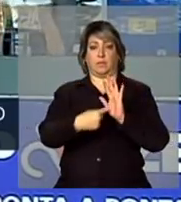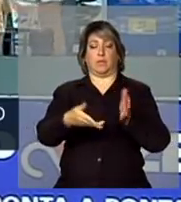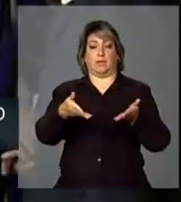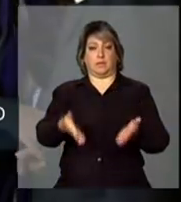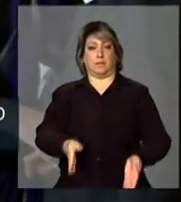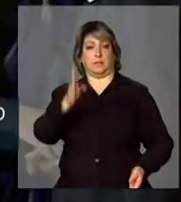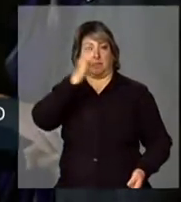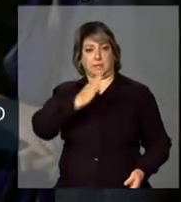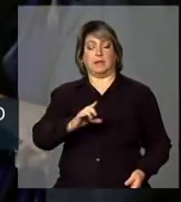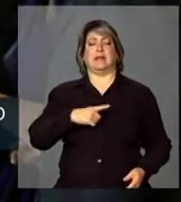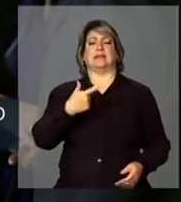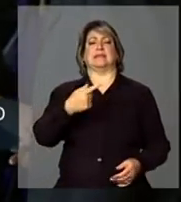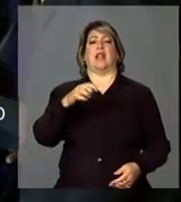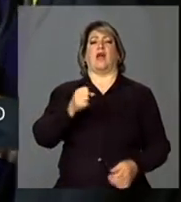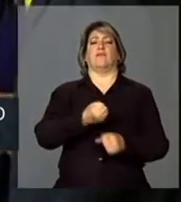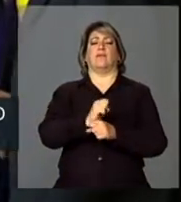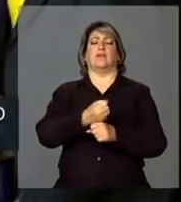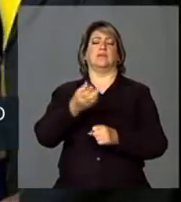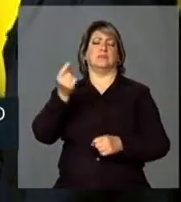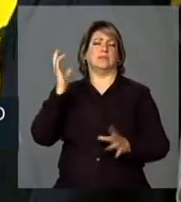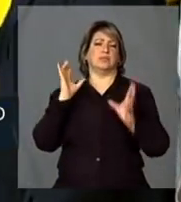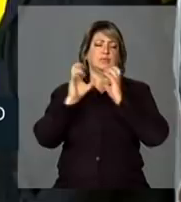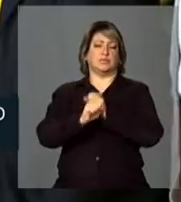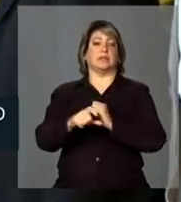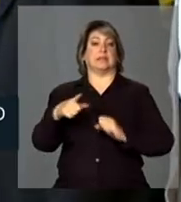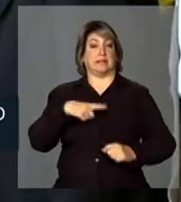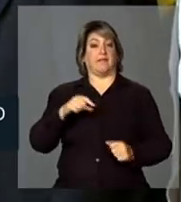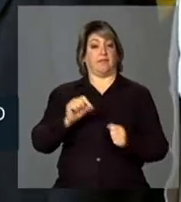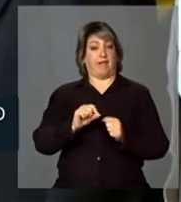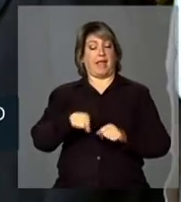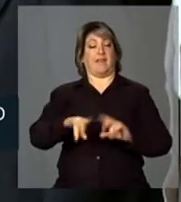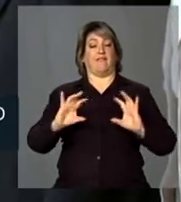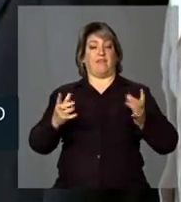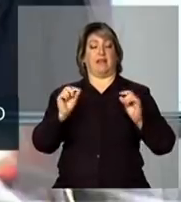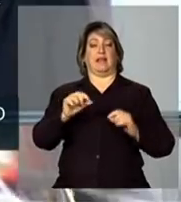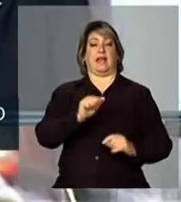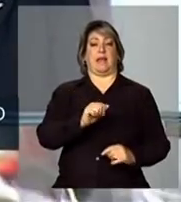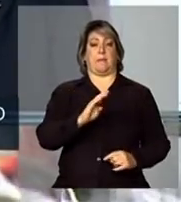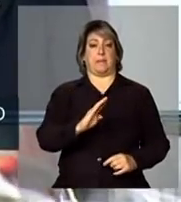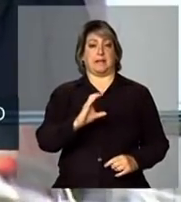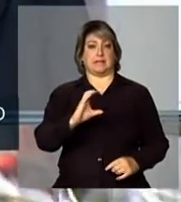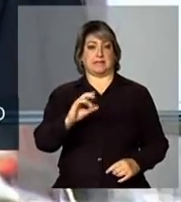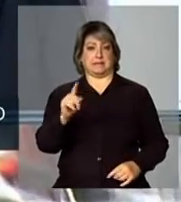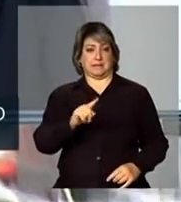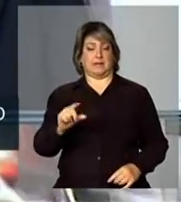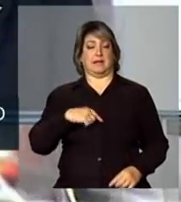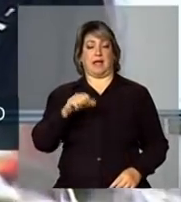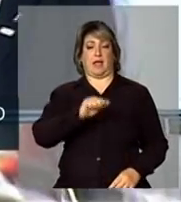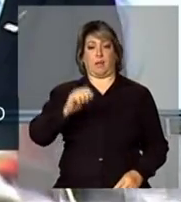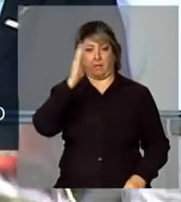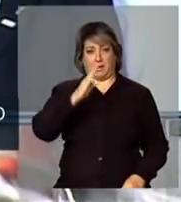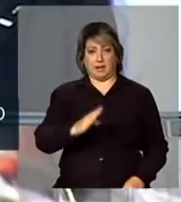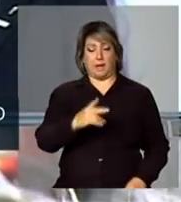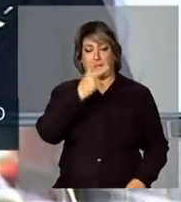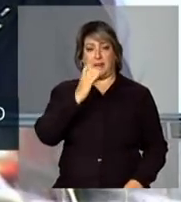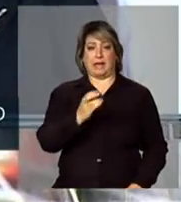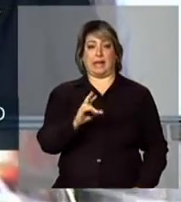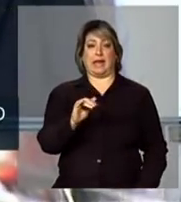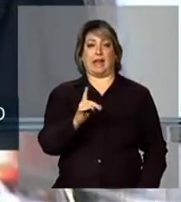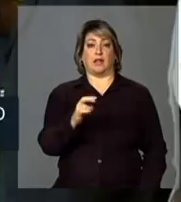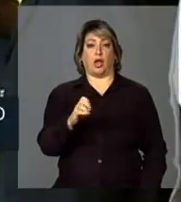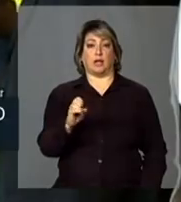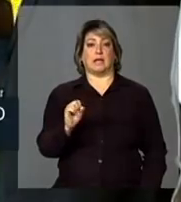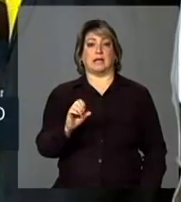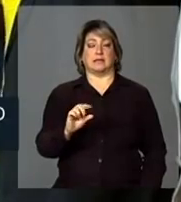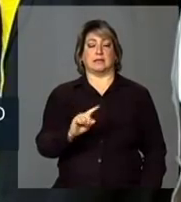há 79 anos pela ABCZ, Associação Brasileira dos Criadores de Zebu. E